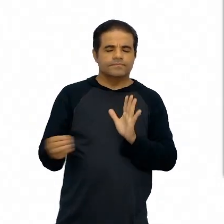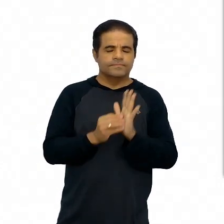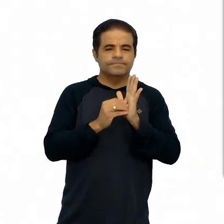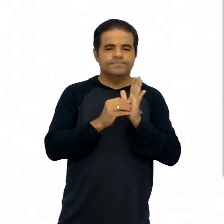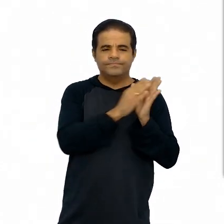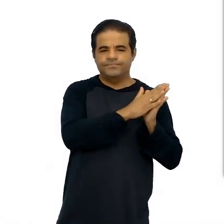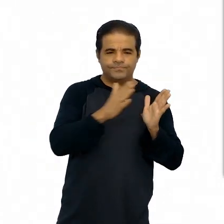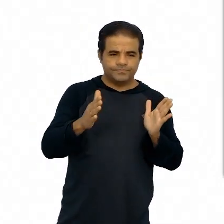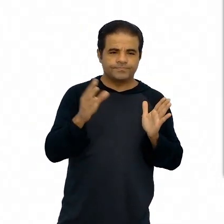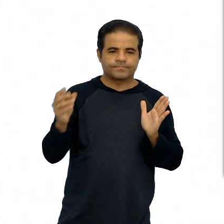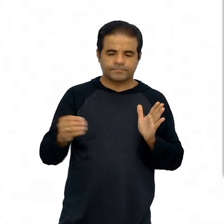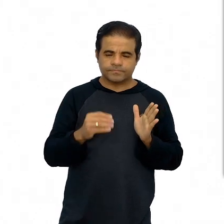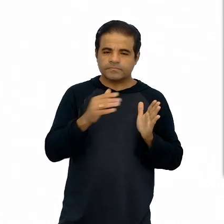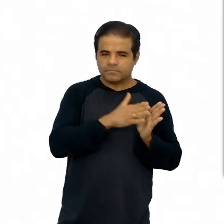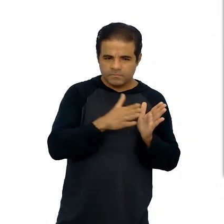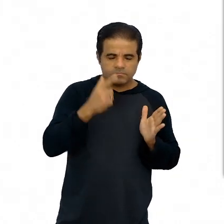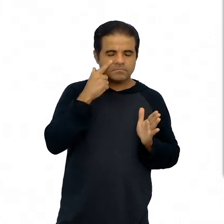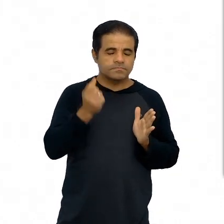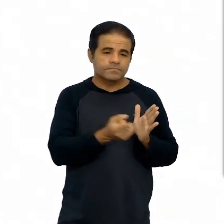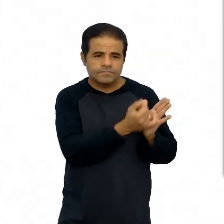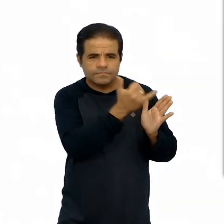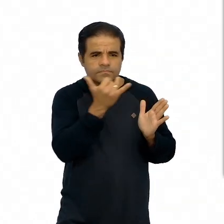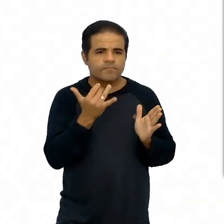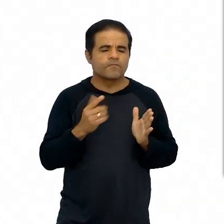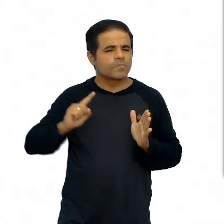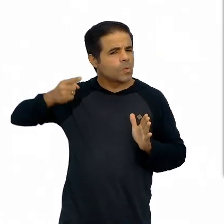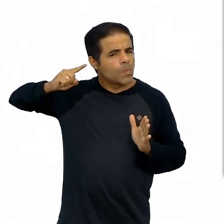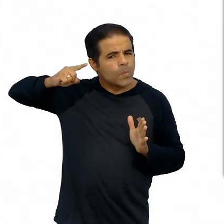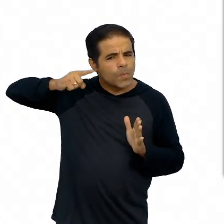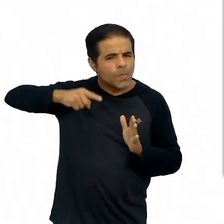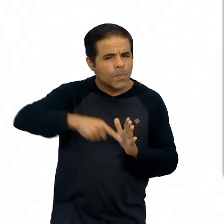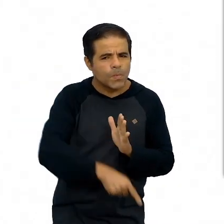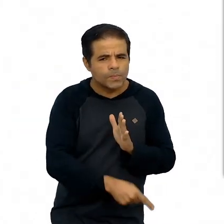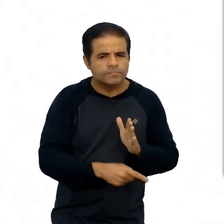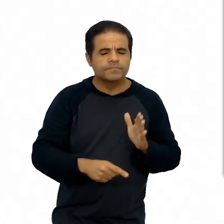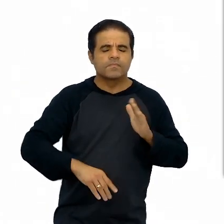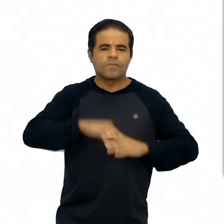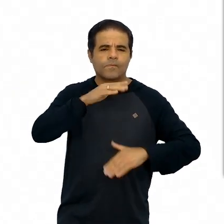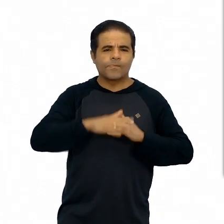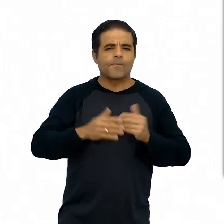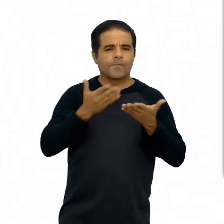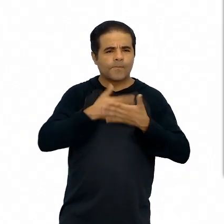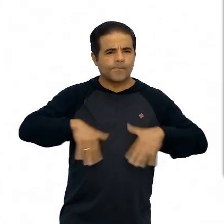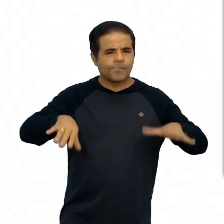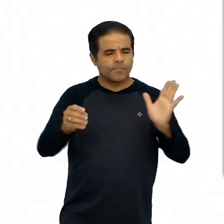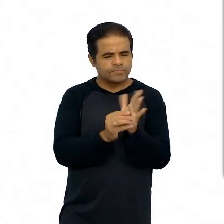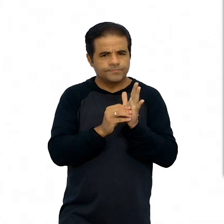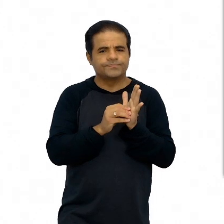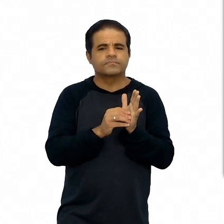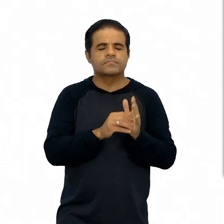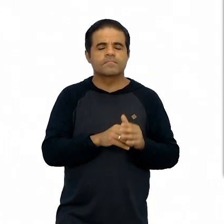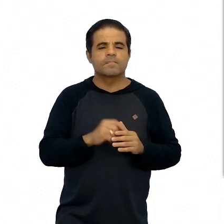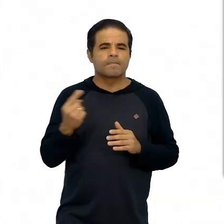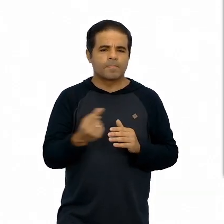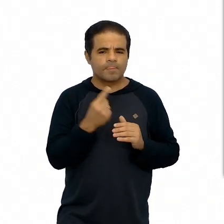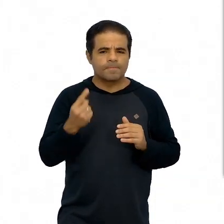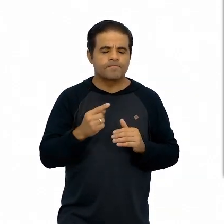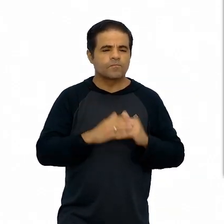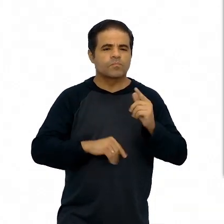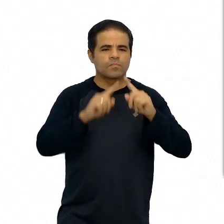superfície, usando uma quantidade finita e inteira, né, de superfícies unitárias,